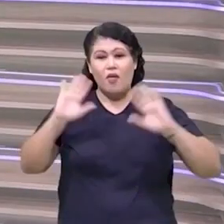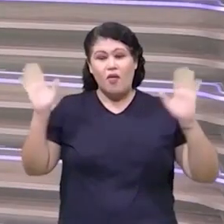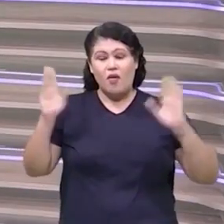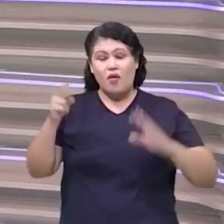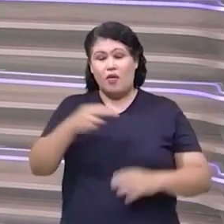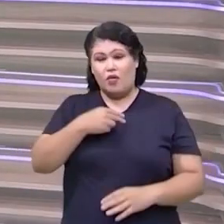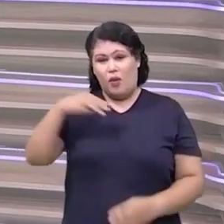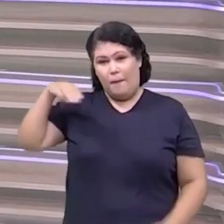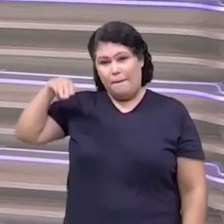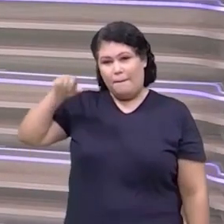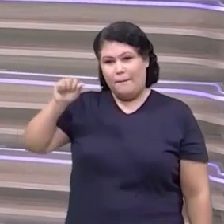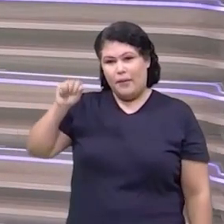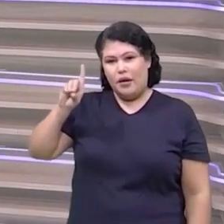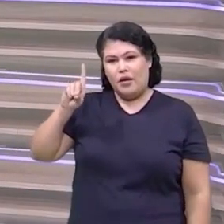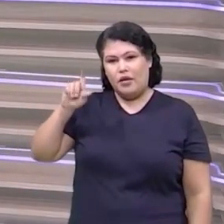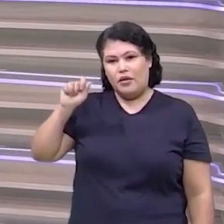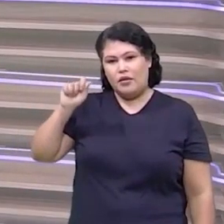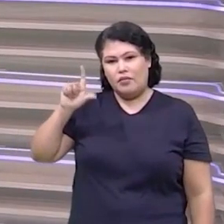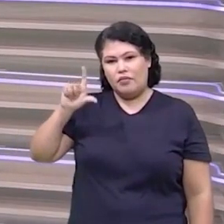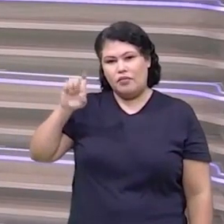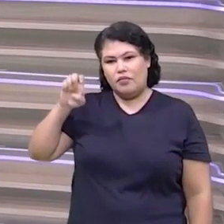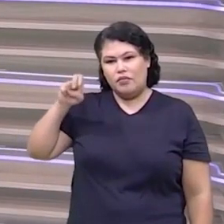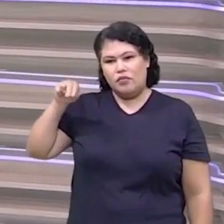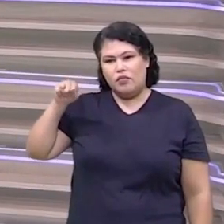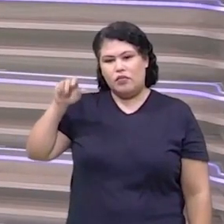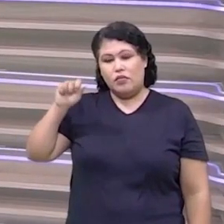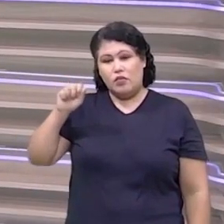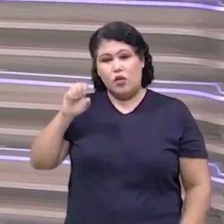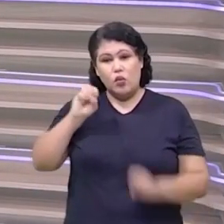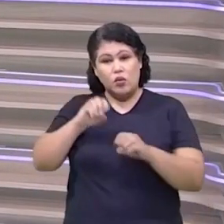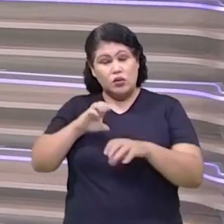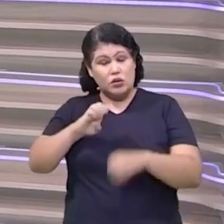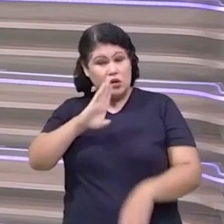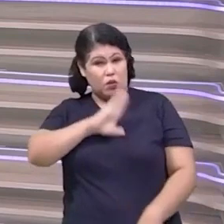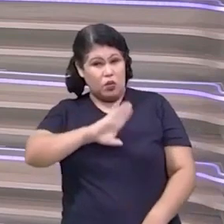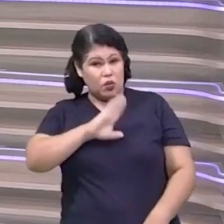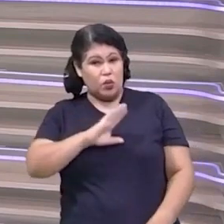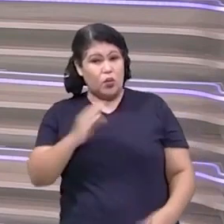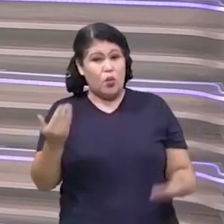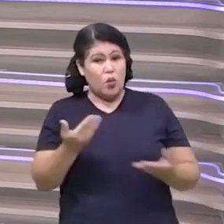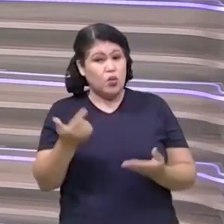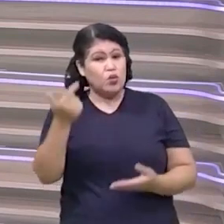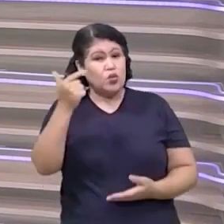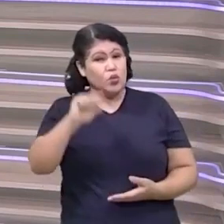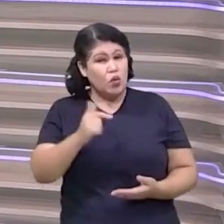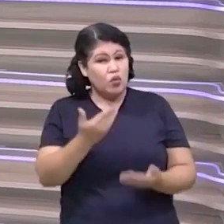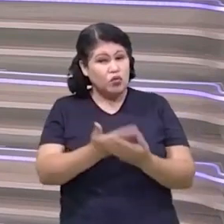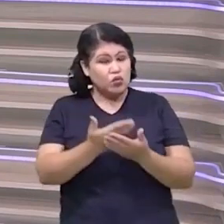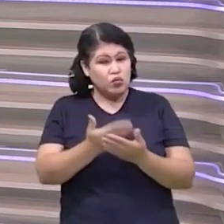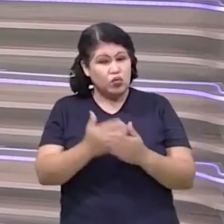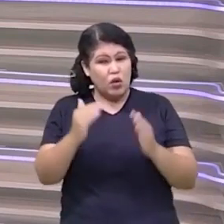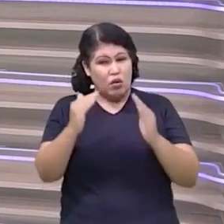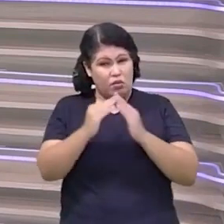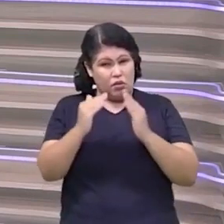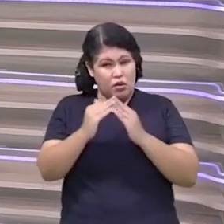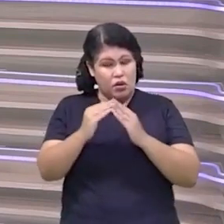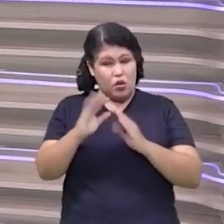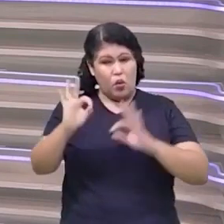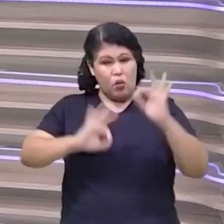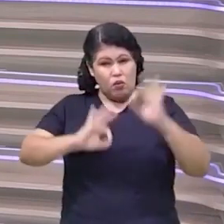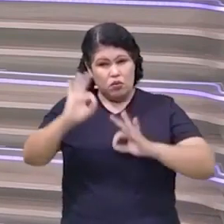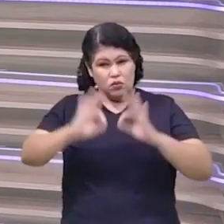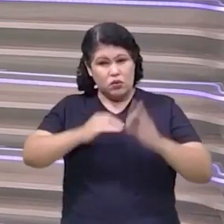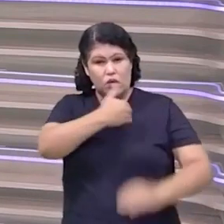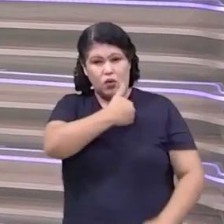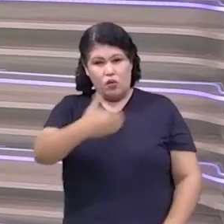Olá, sou Madalena, professora de língua portuguesa, e hoje nós vamos para mais uma aula do projeto Aula em Casa, desenvolvido pelo Governo